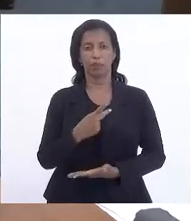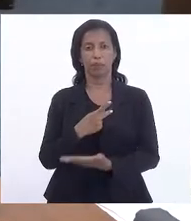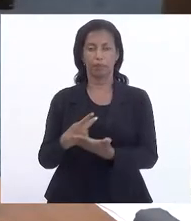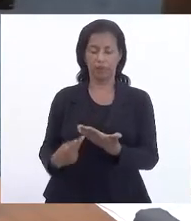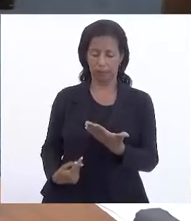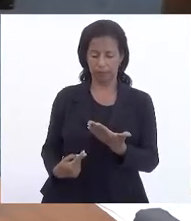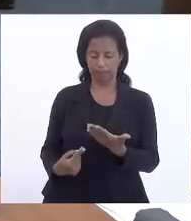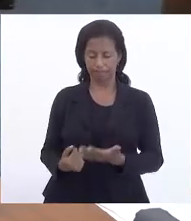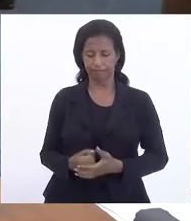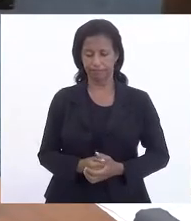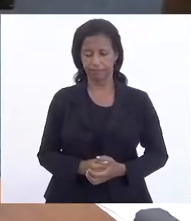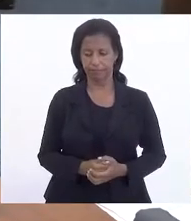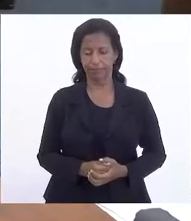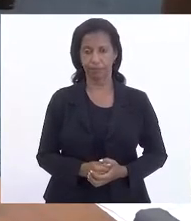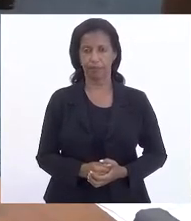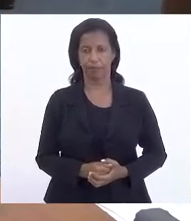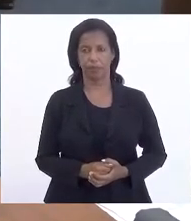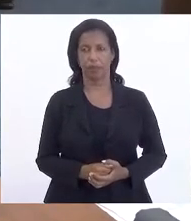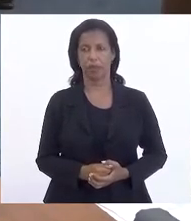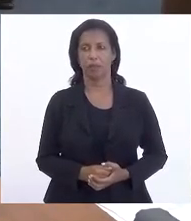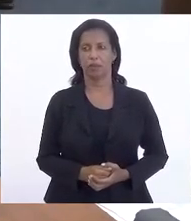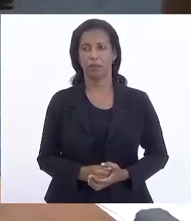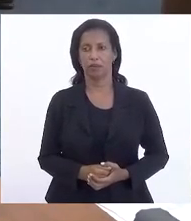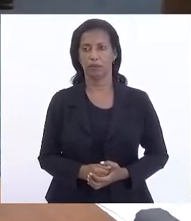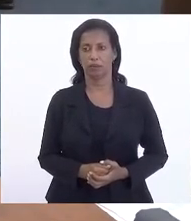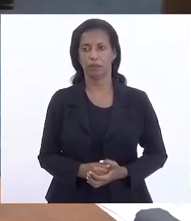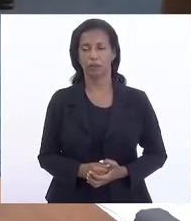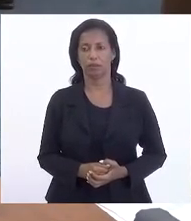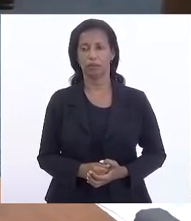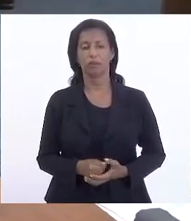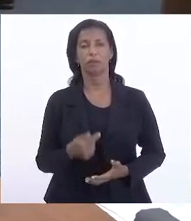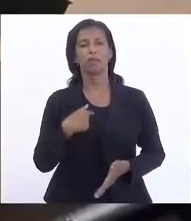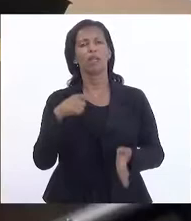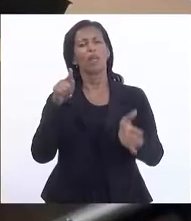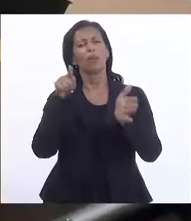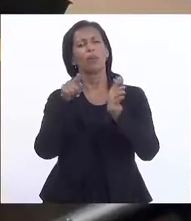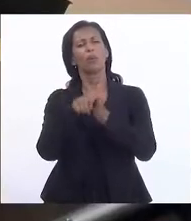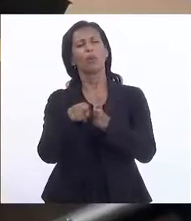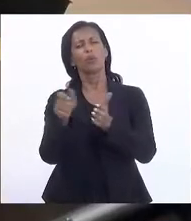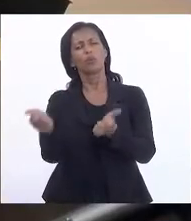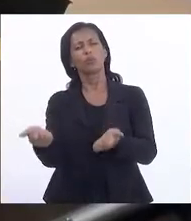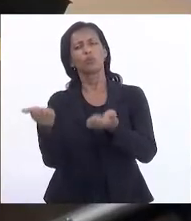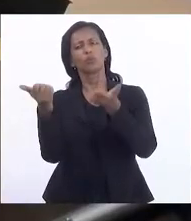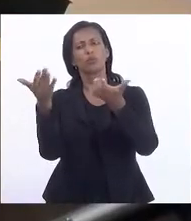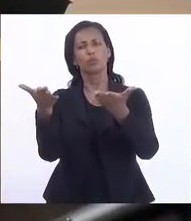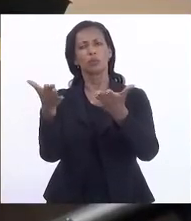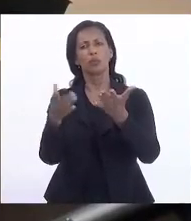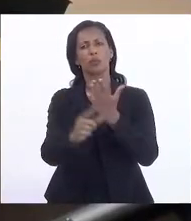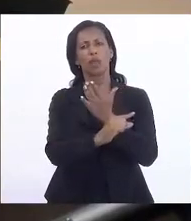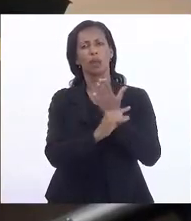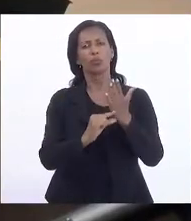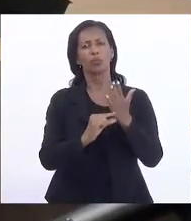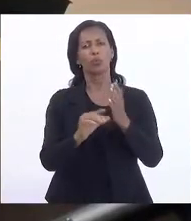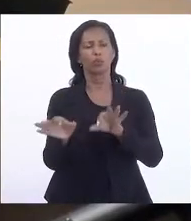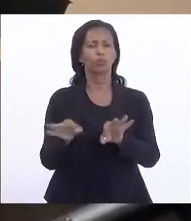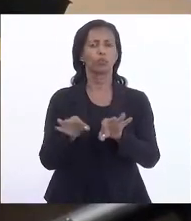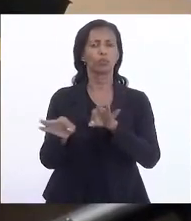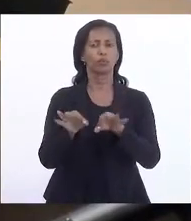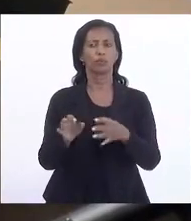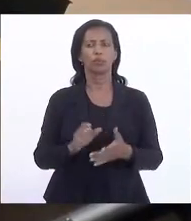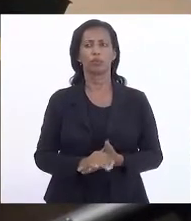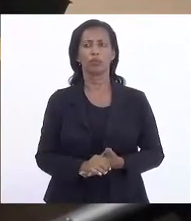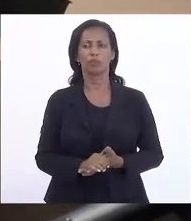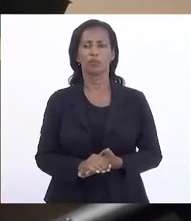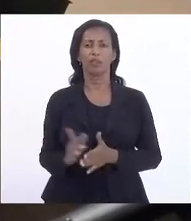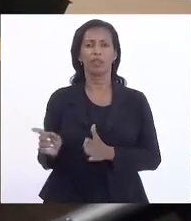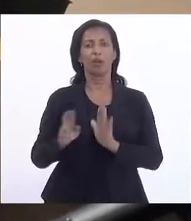Sr. Presidente, eu pergunto à Vossa Excelência, que é autor do projeto, e